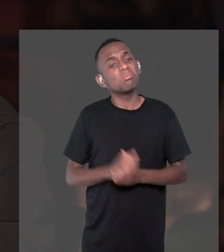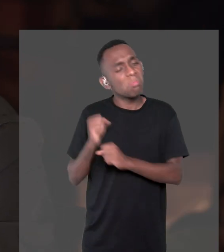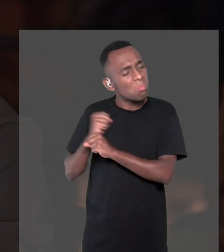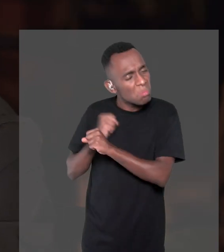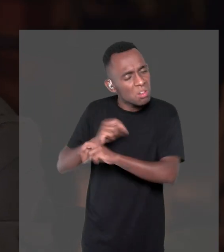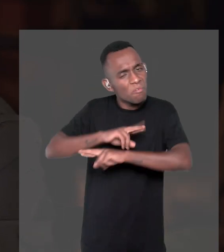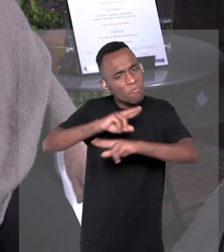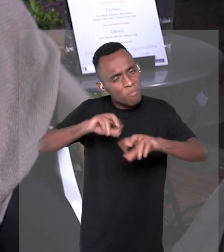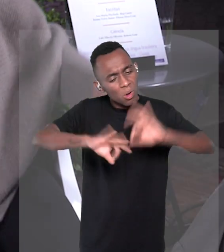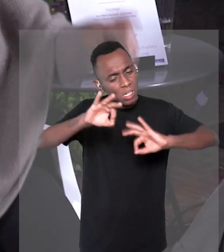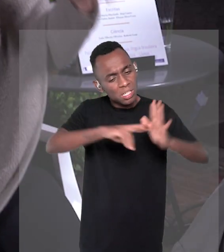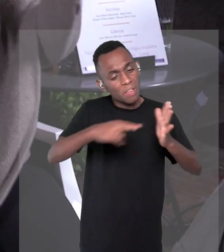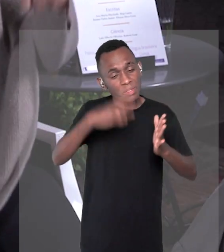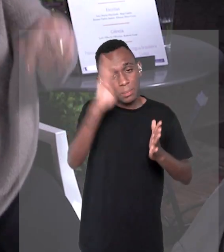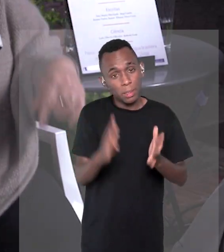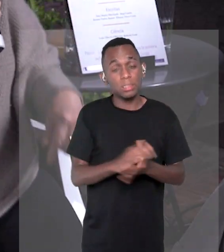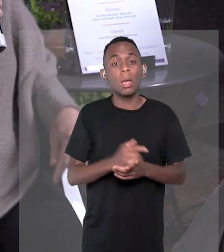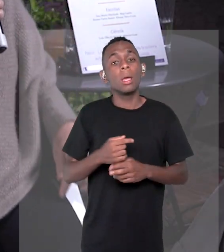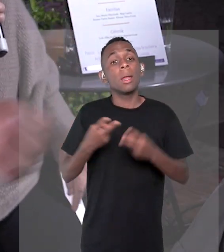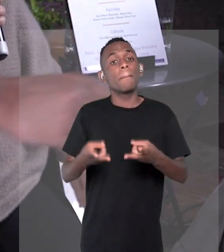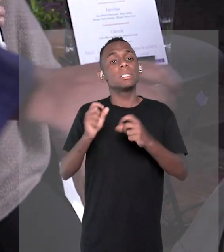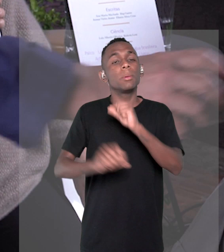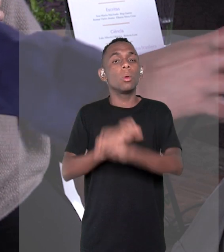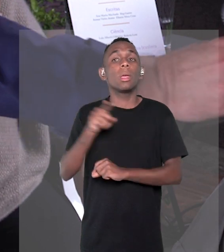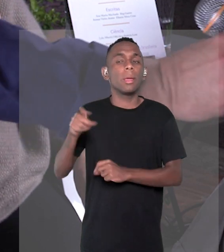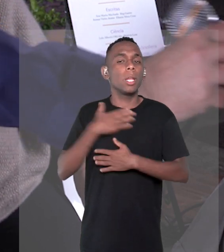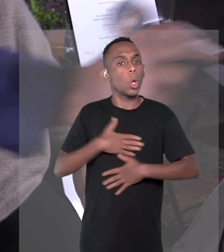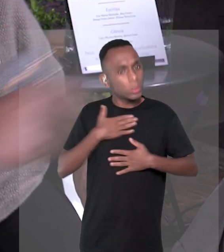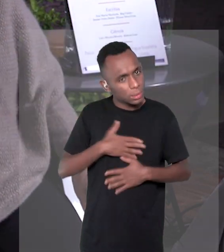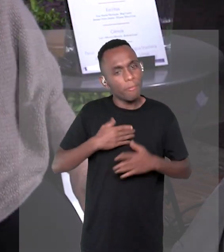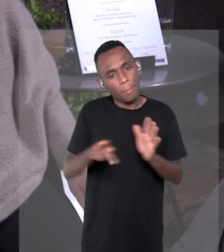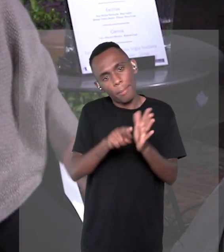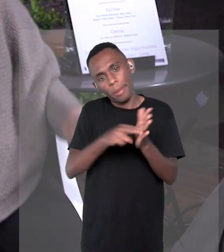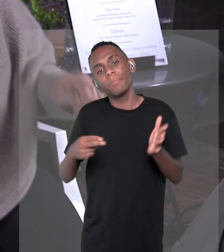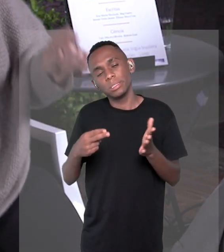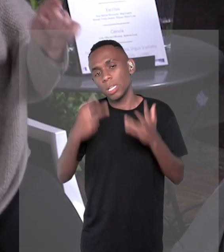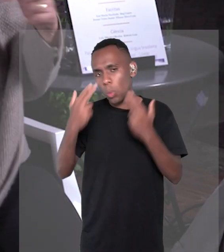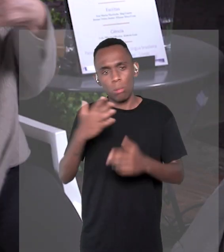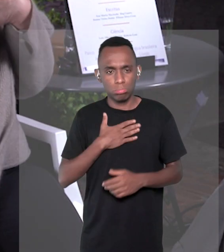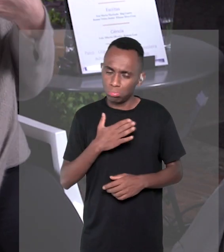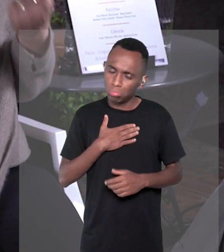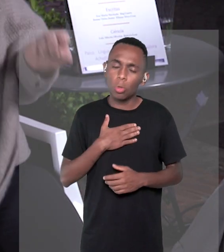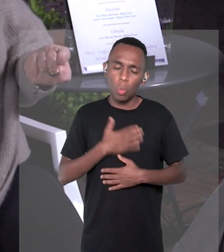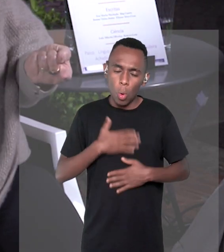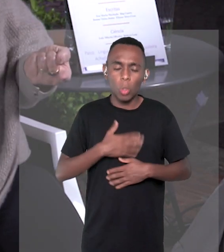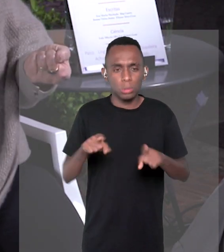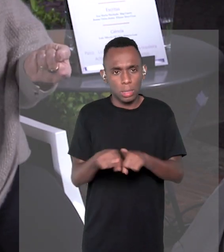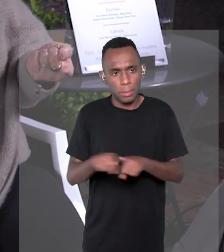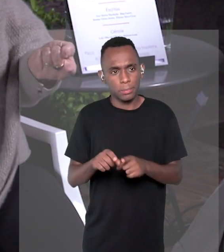essa revista? Primeiro eu vou te falar do Zé Veríssimo, porque eu sou uma sucessora